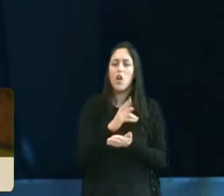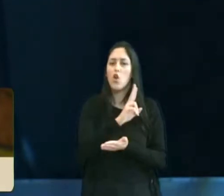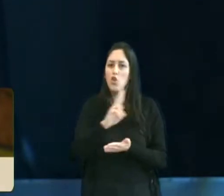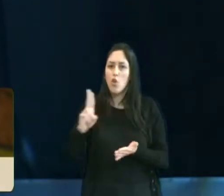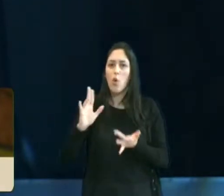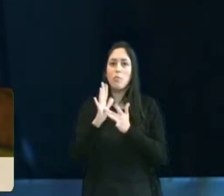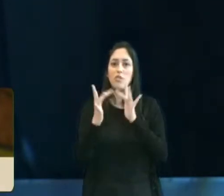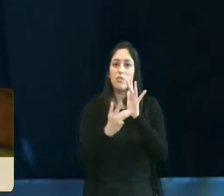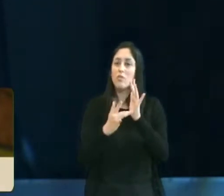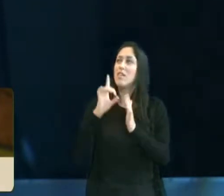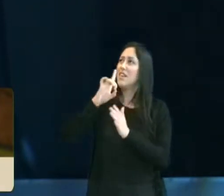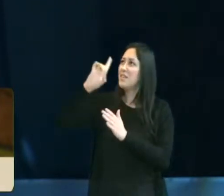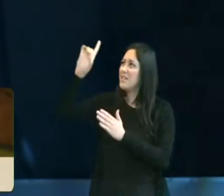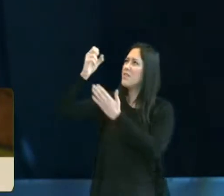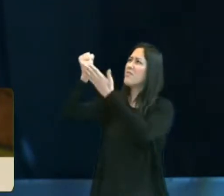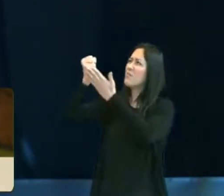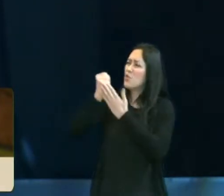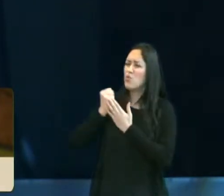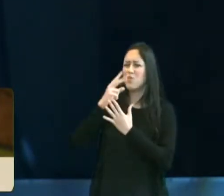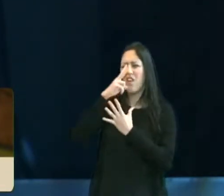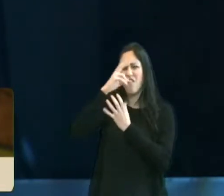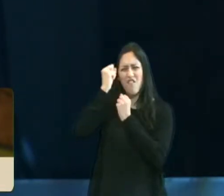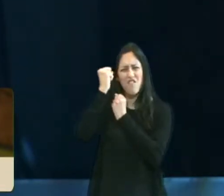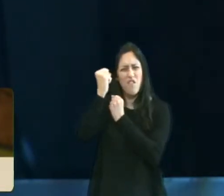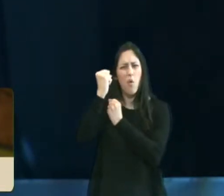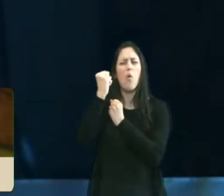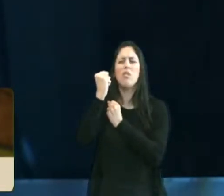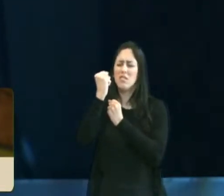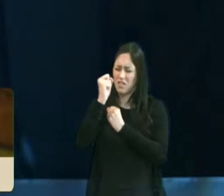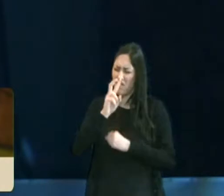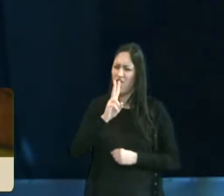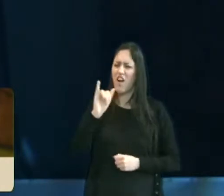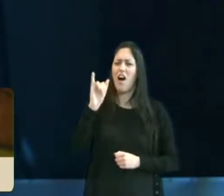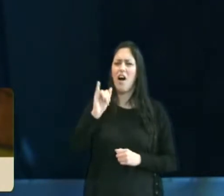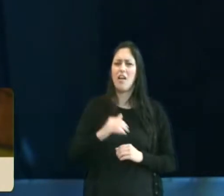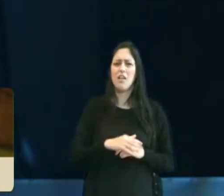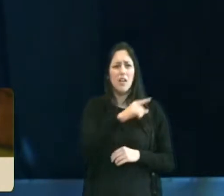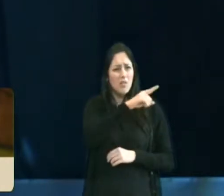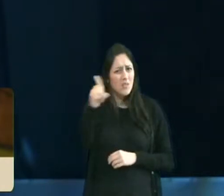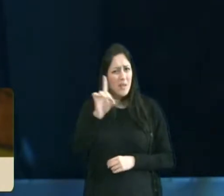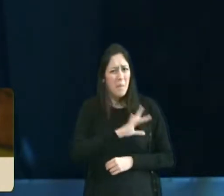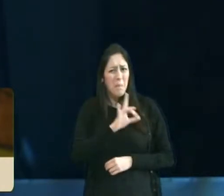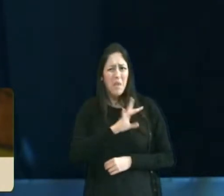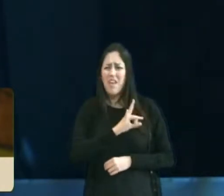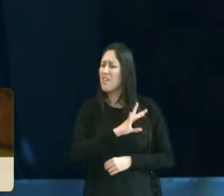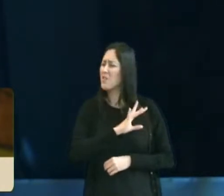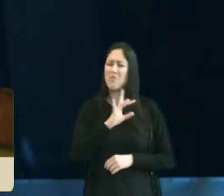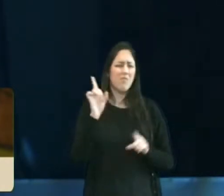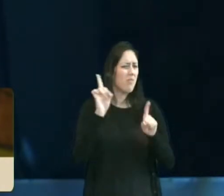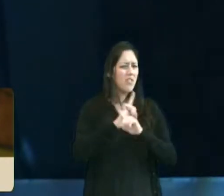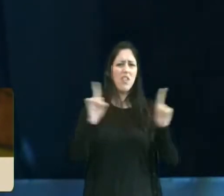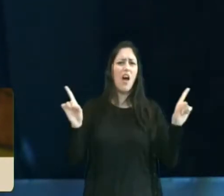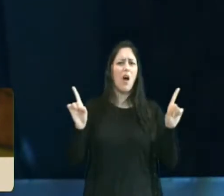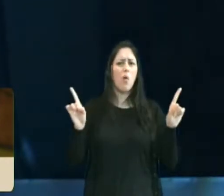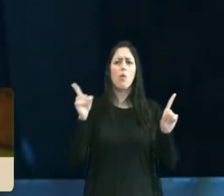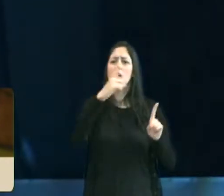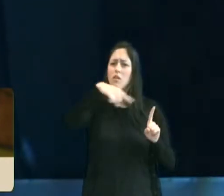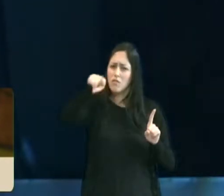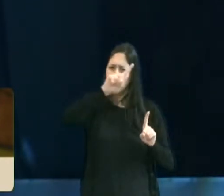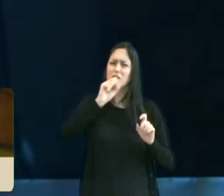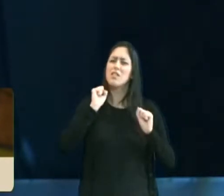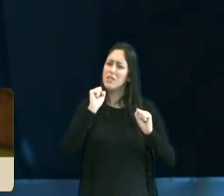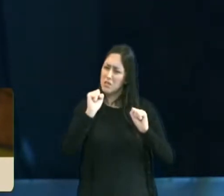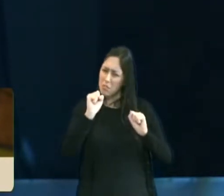vai nos fortalecer nesses dias. Não temas, você pode fazer o caminho de volta, não